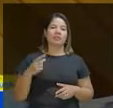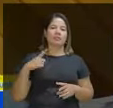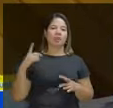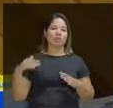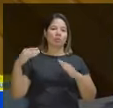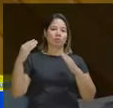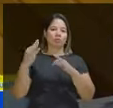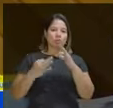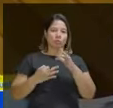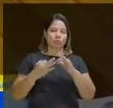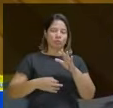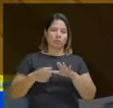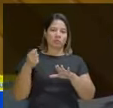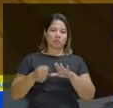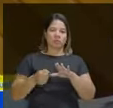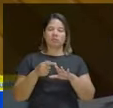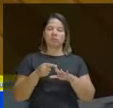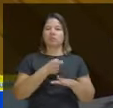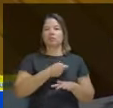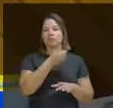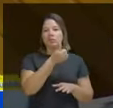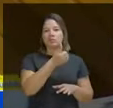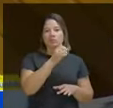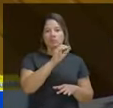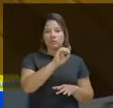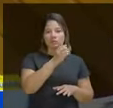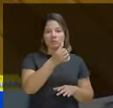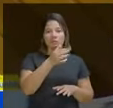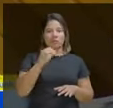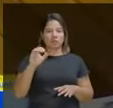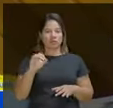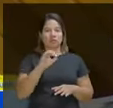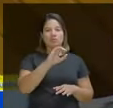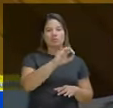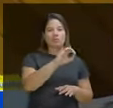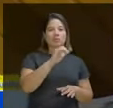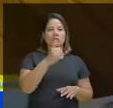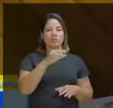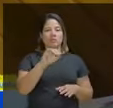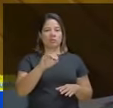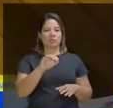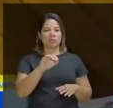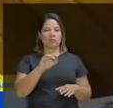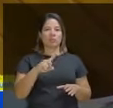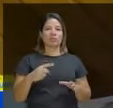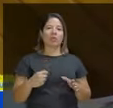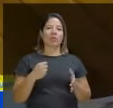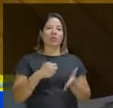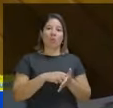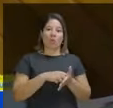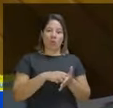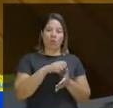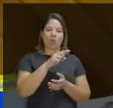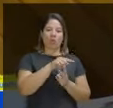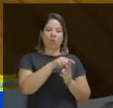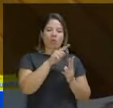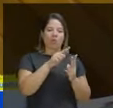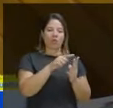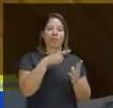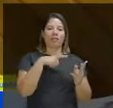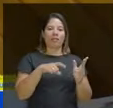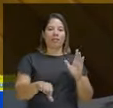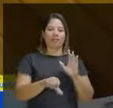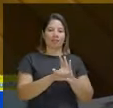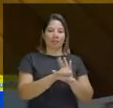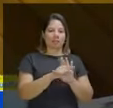autos da ação penal 0600-010 de 2020 condenou as pacientes sem prova da prática dos crimes